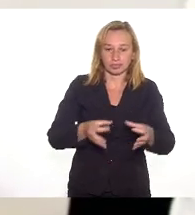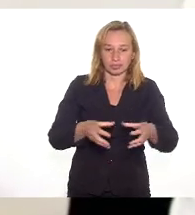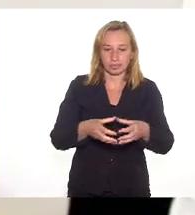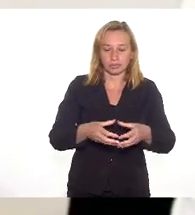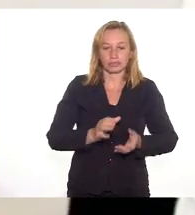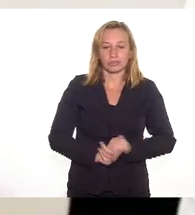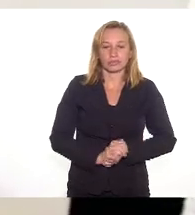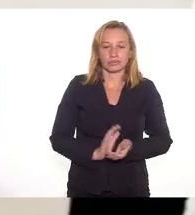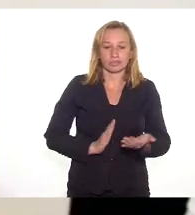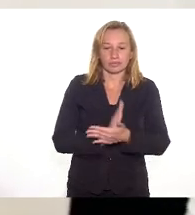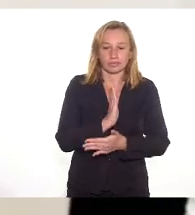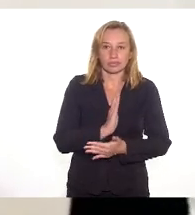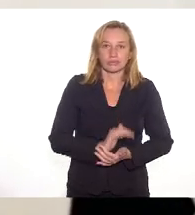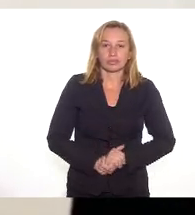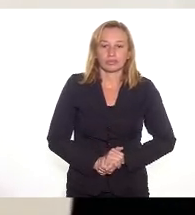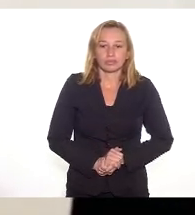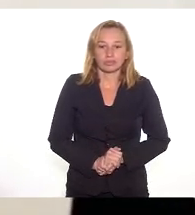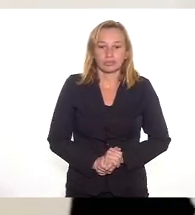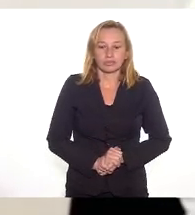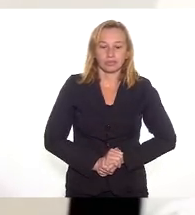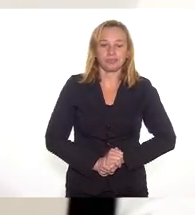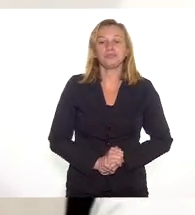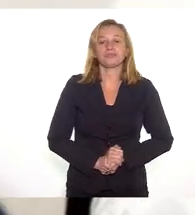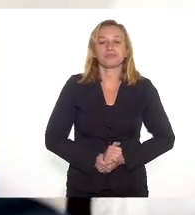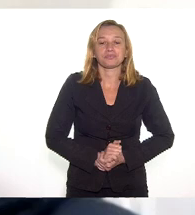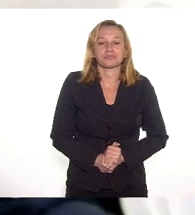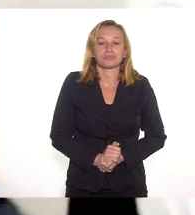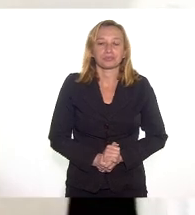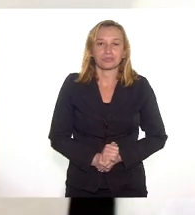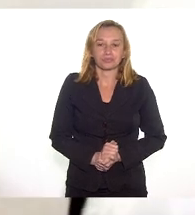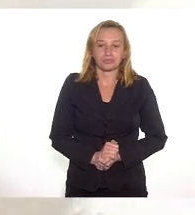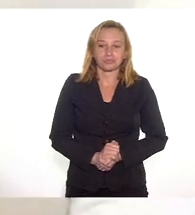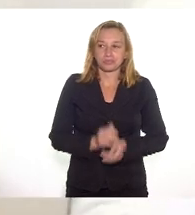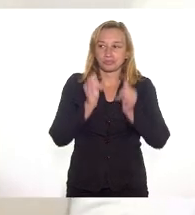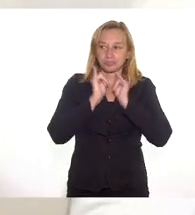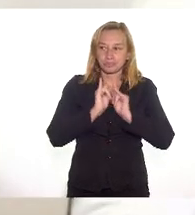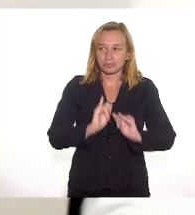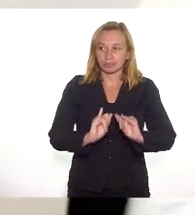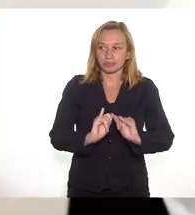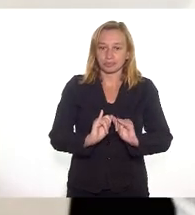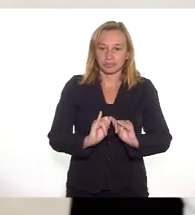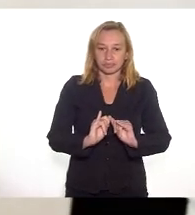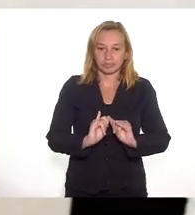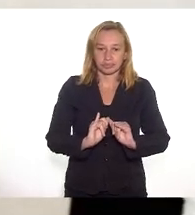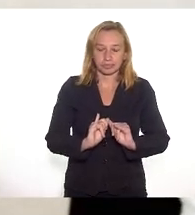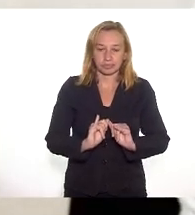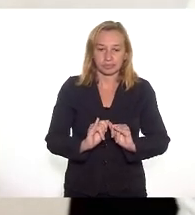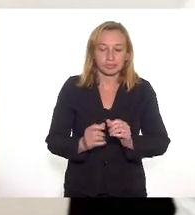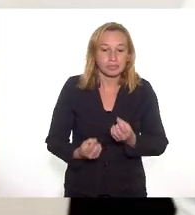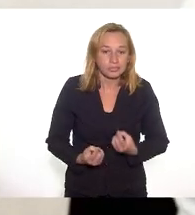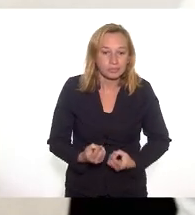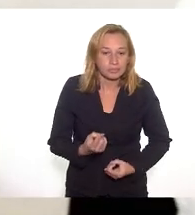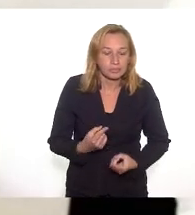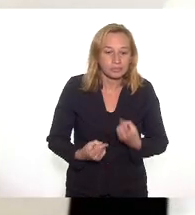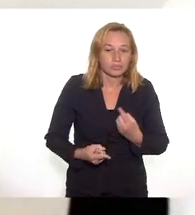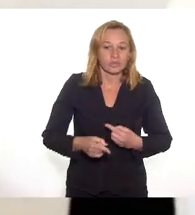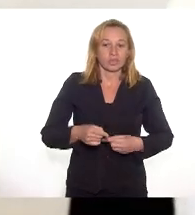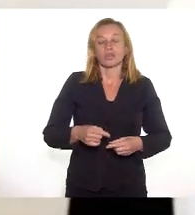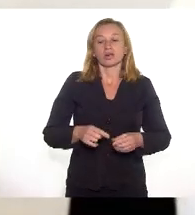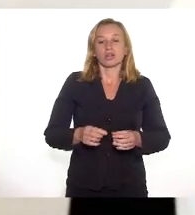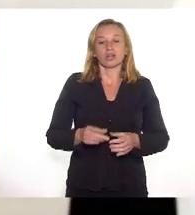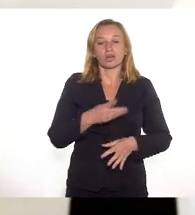aprovam permaneçam como estão aprovados, vai a autógrafo. Anuncio, em regime de urgência, em votação, em discussão única, projeto